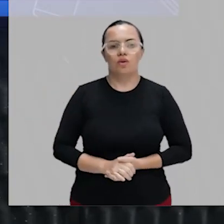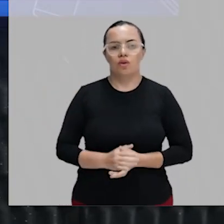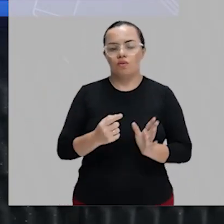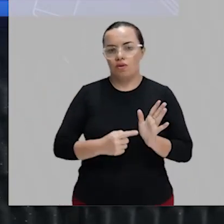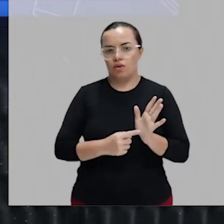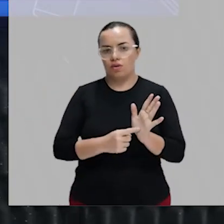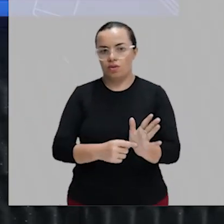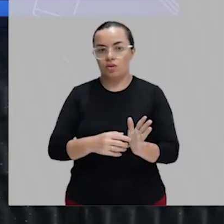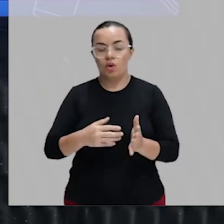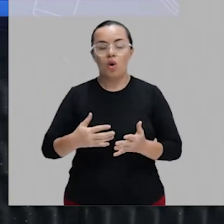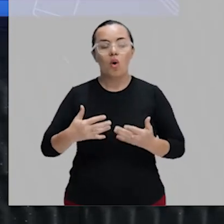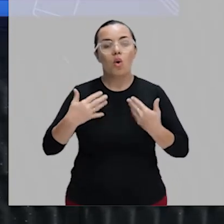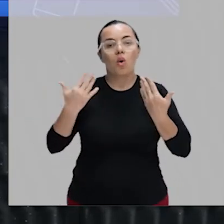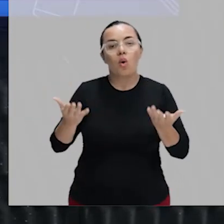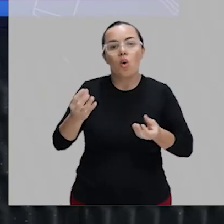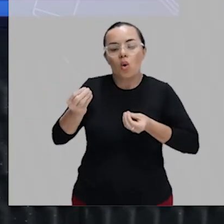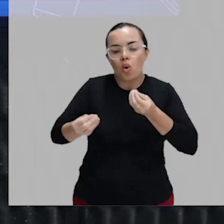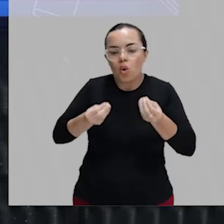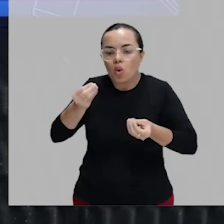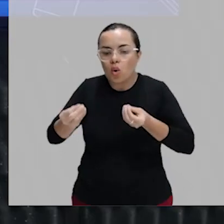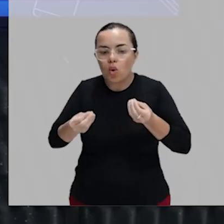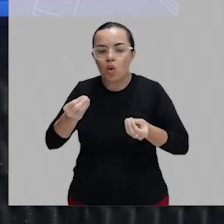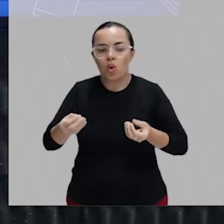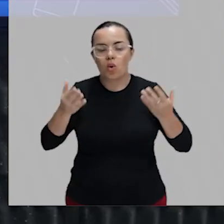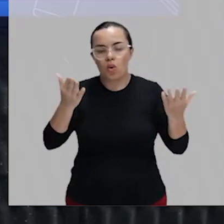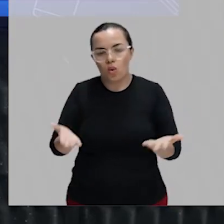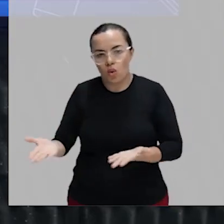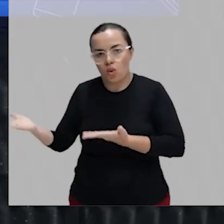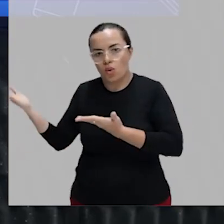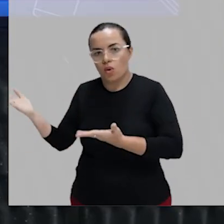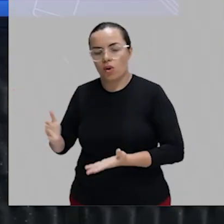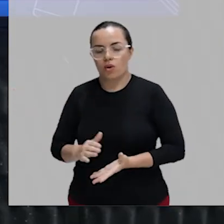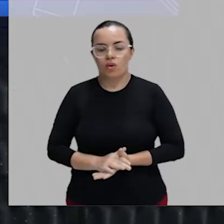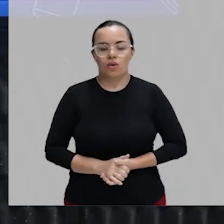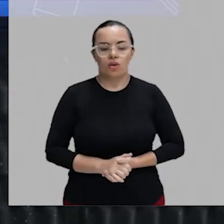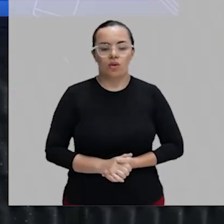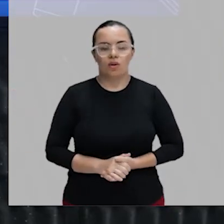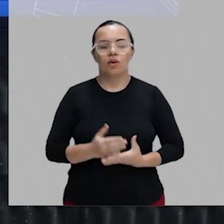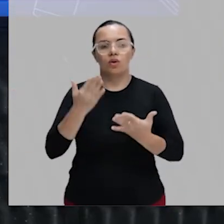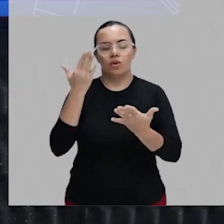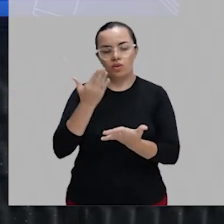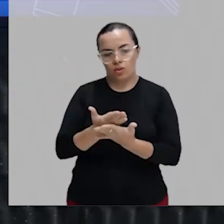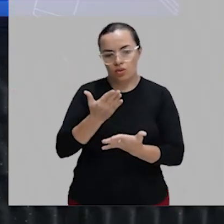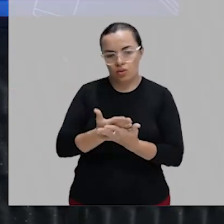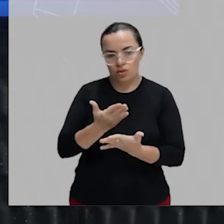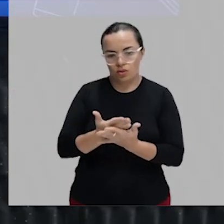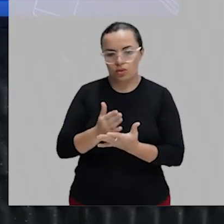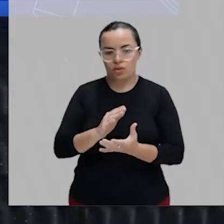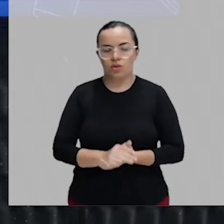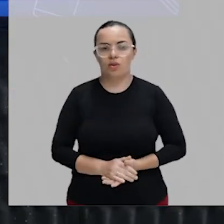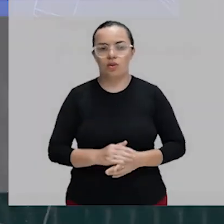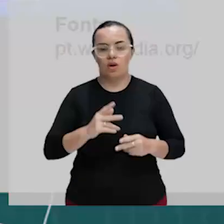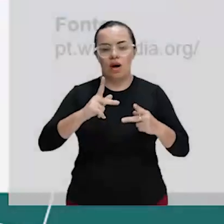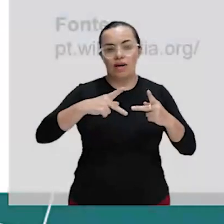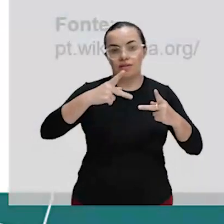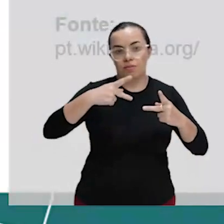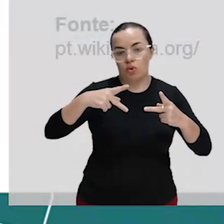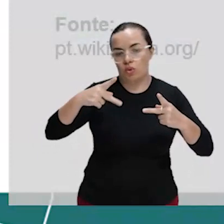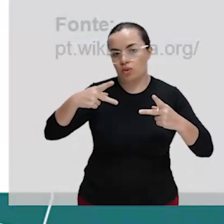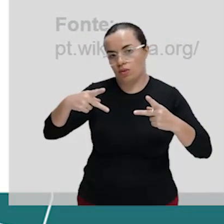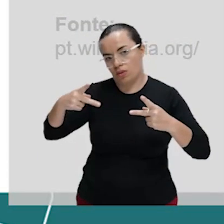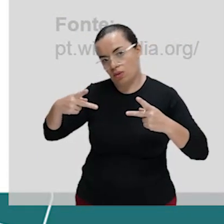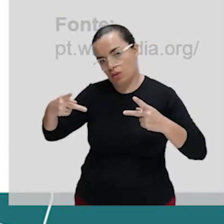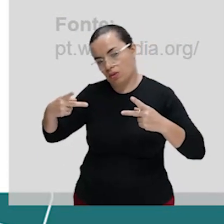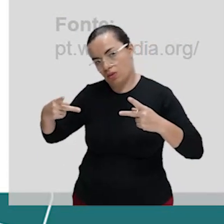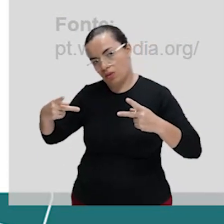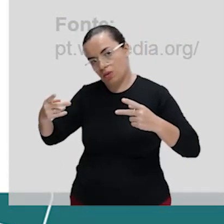para vocês como é que é um cílio, como é que é um flagelo, tá? Então nós vamos agora estudar as proteínas que